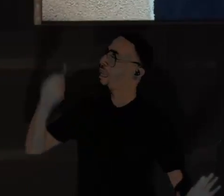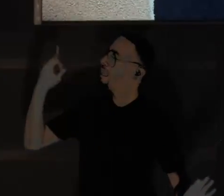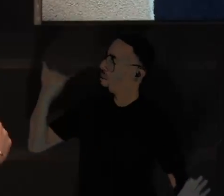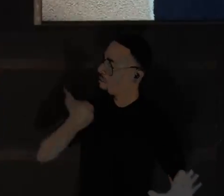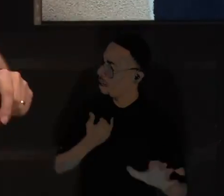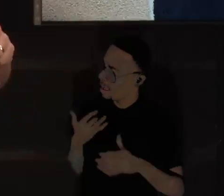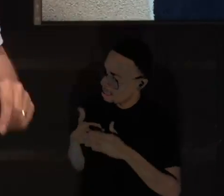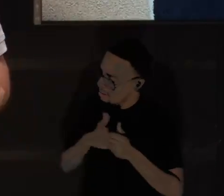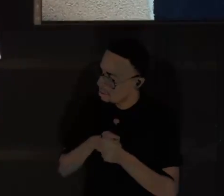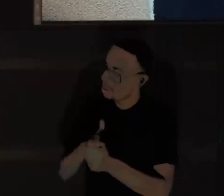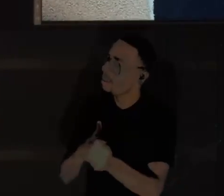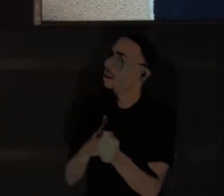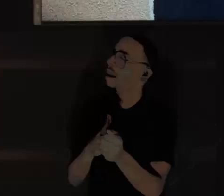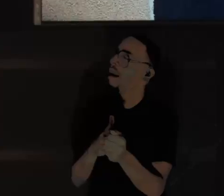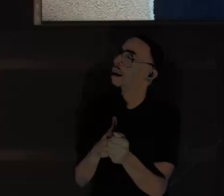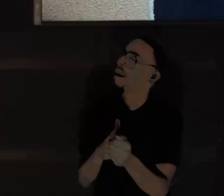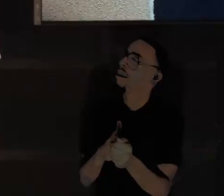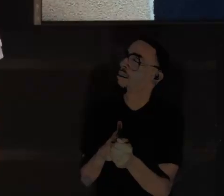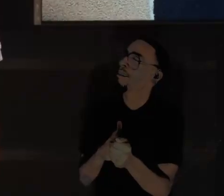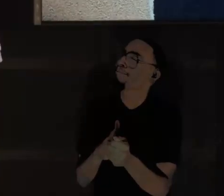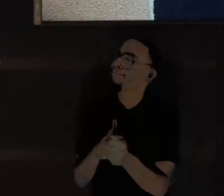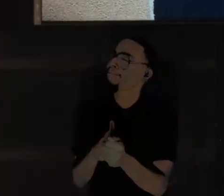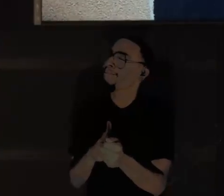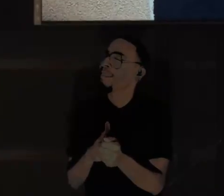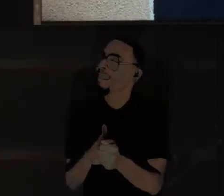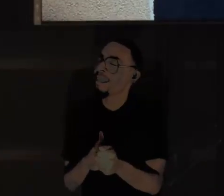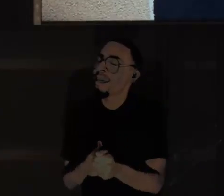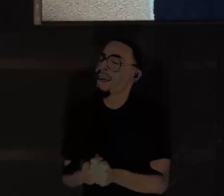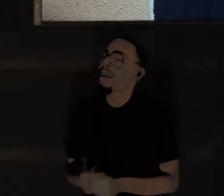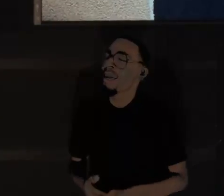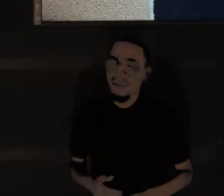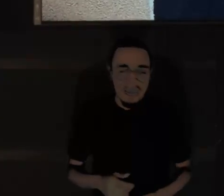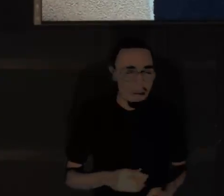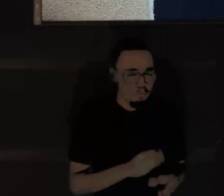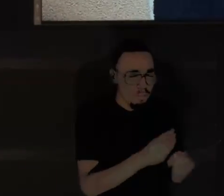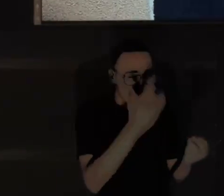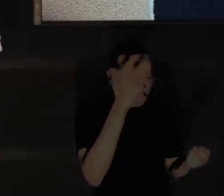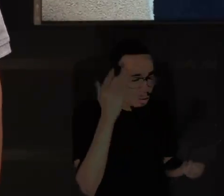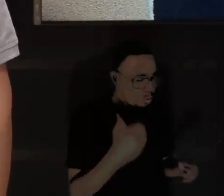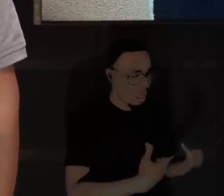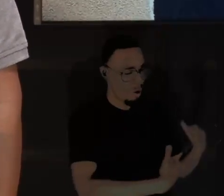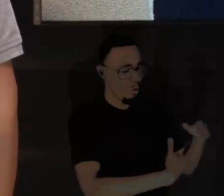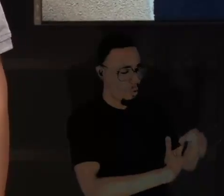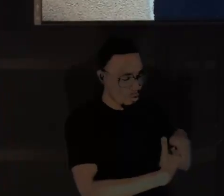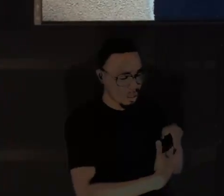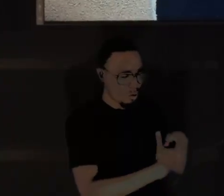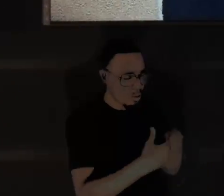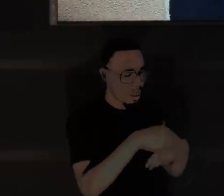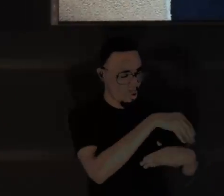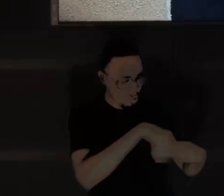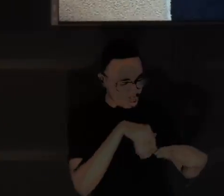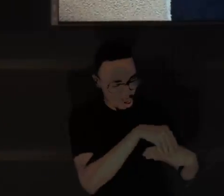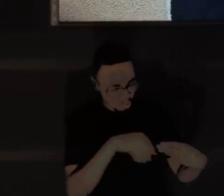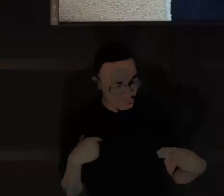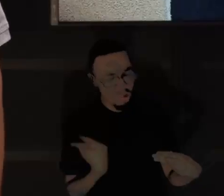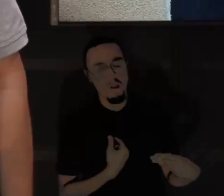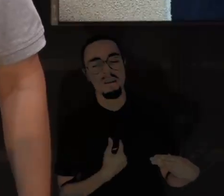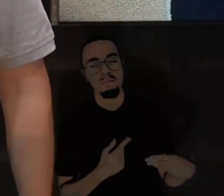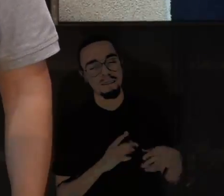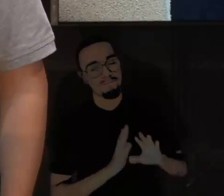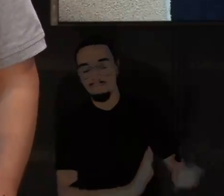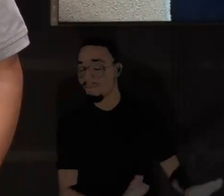Muitos são os que tentam nos aconselhar, mas o maior conselho vem de ti, Senhor. Fala